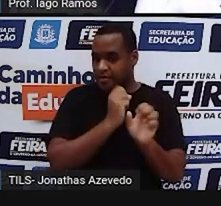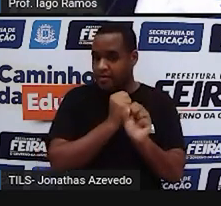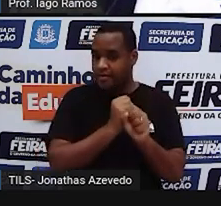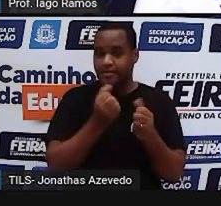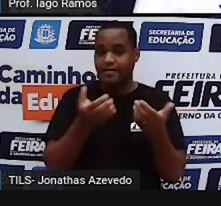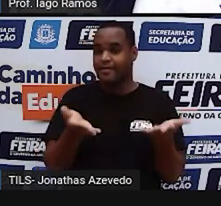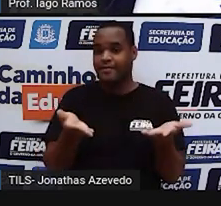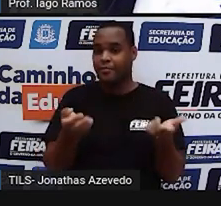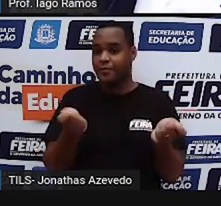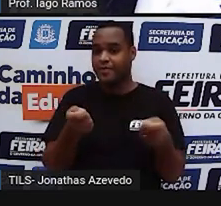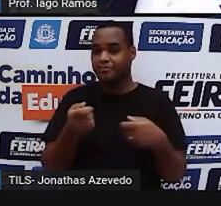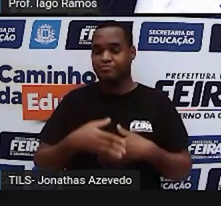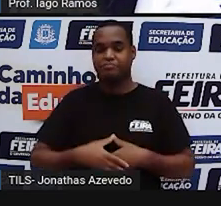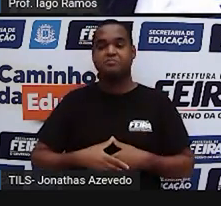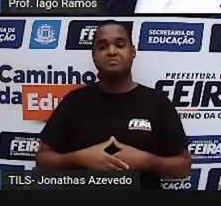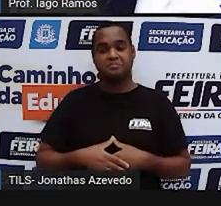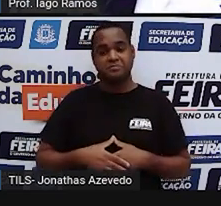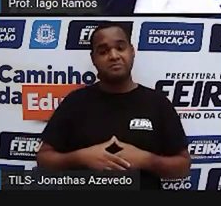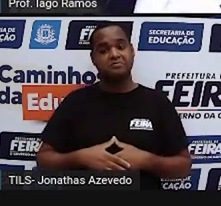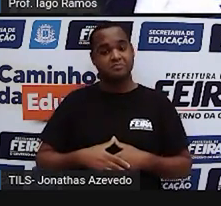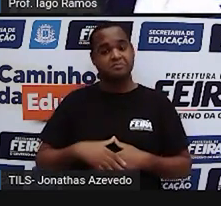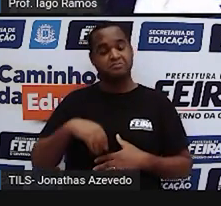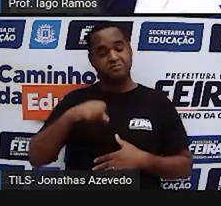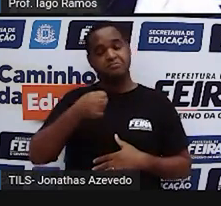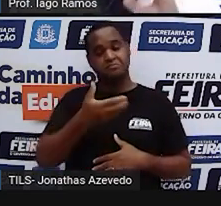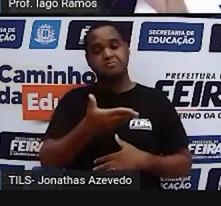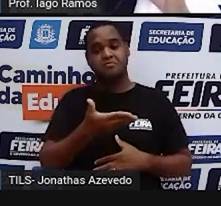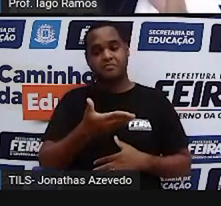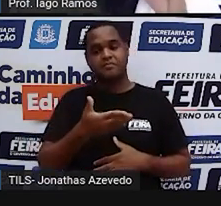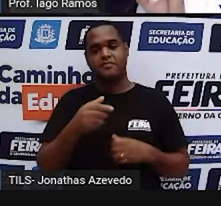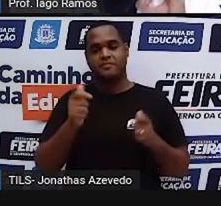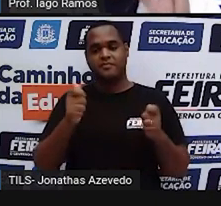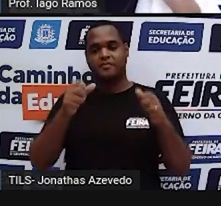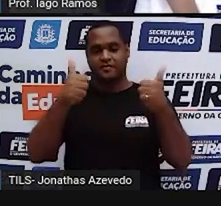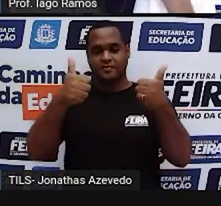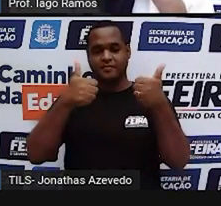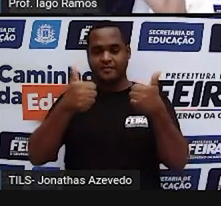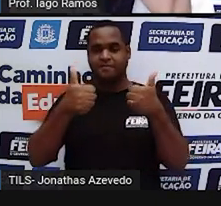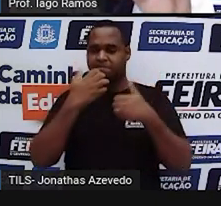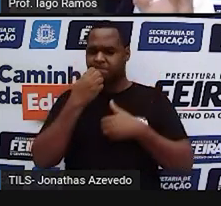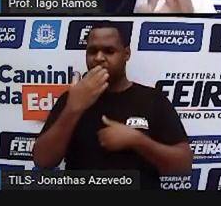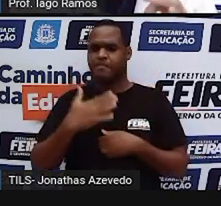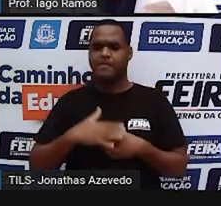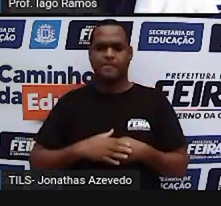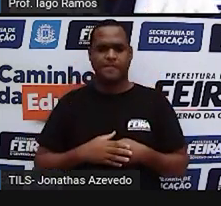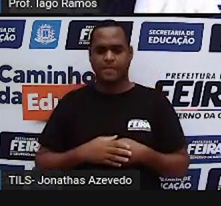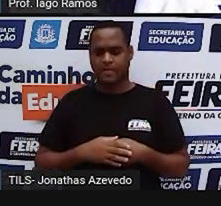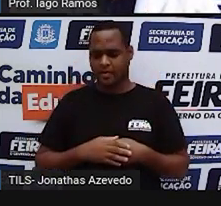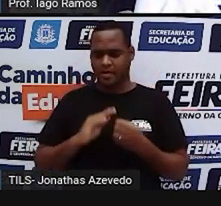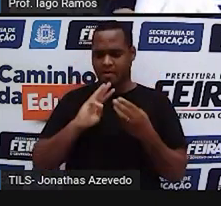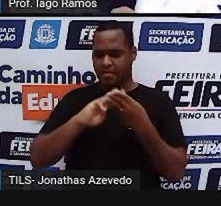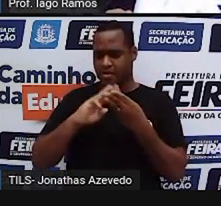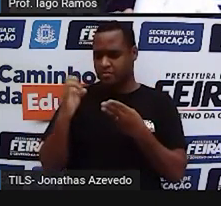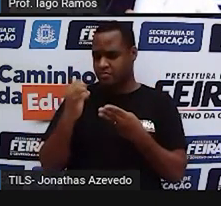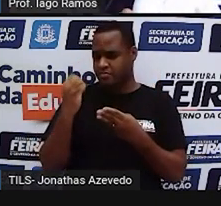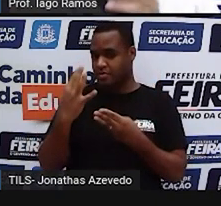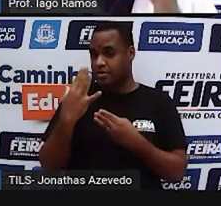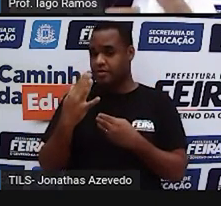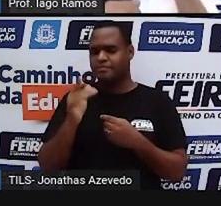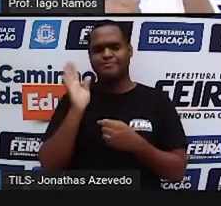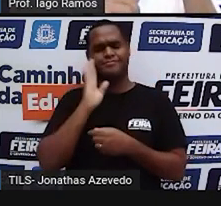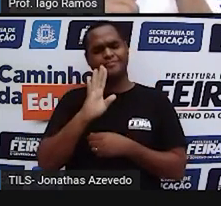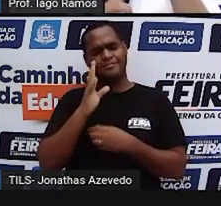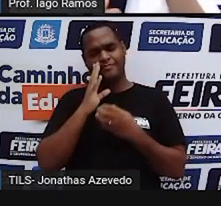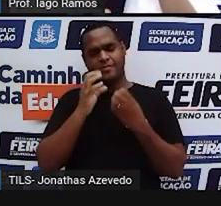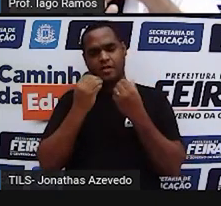matemática é é por aí mesmo pois é né esse negócio de matemática é legal ó